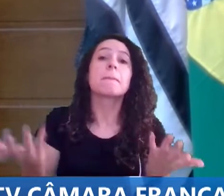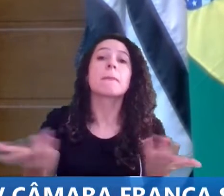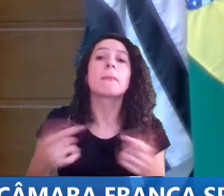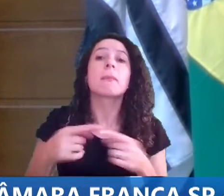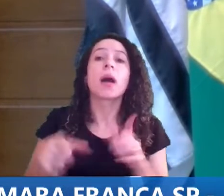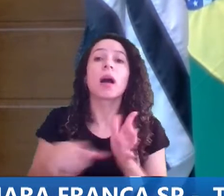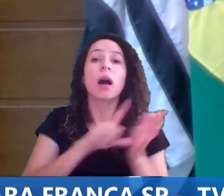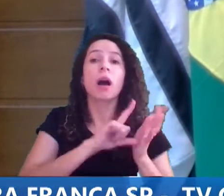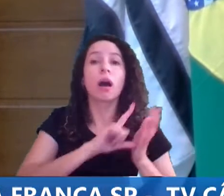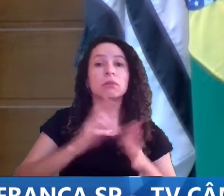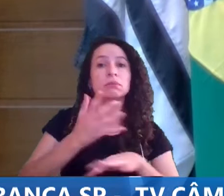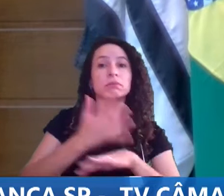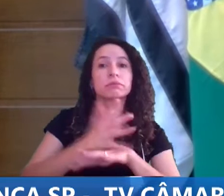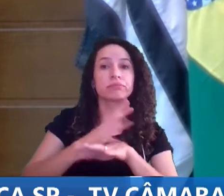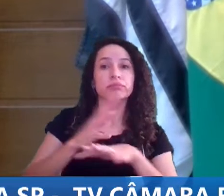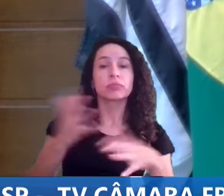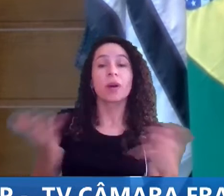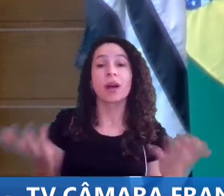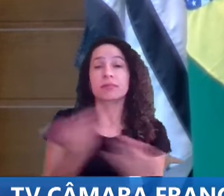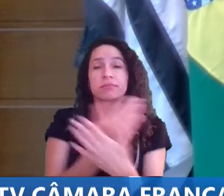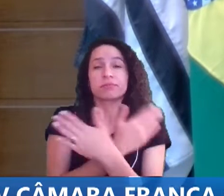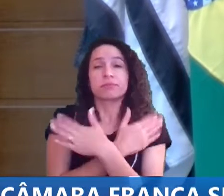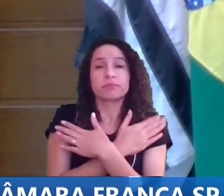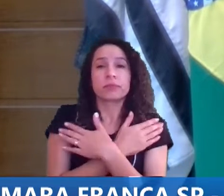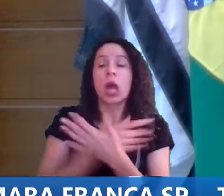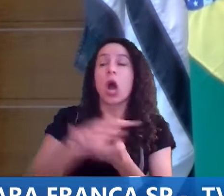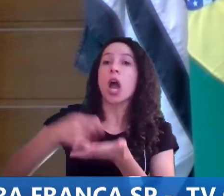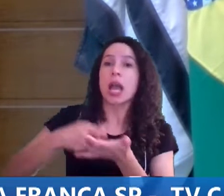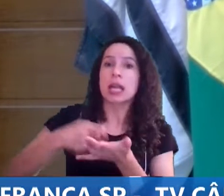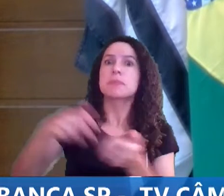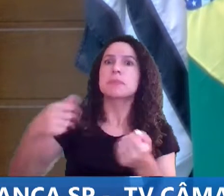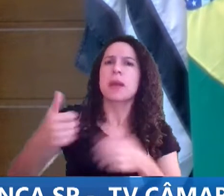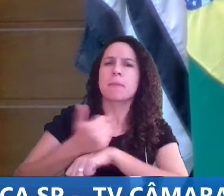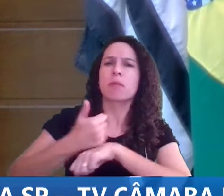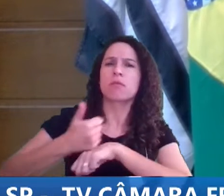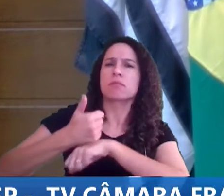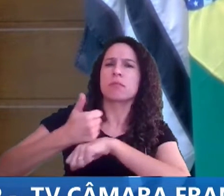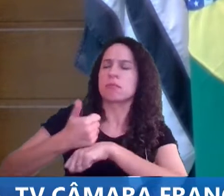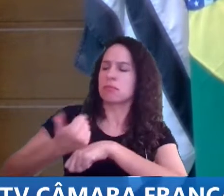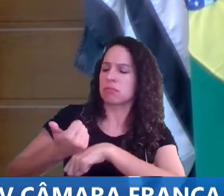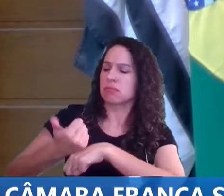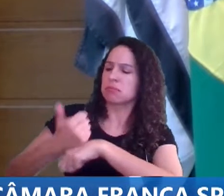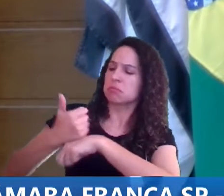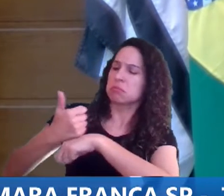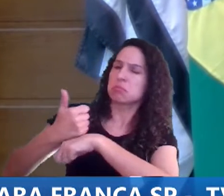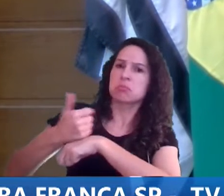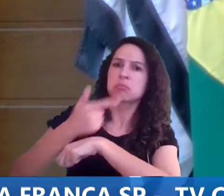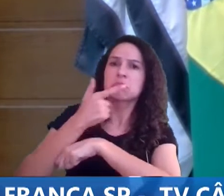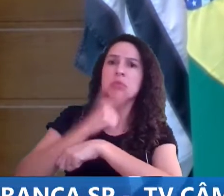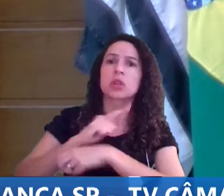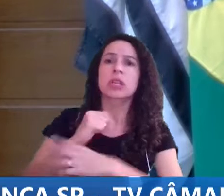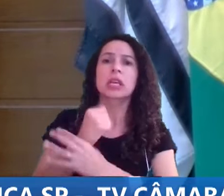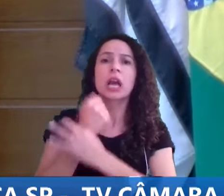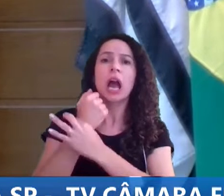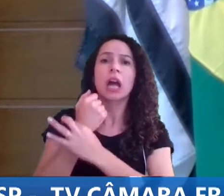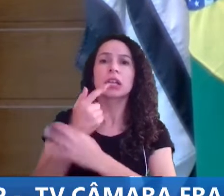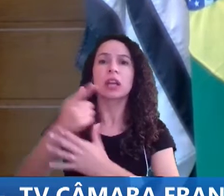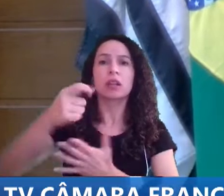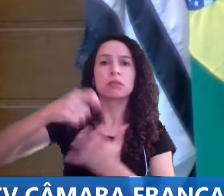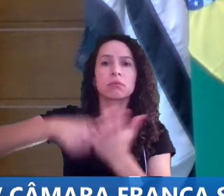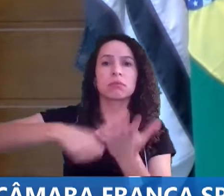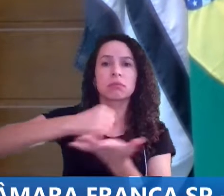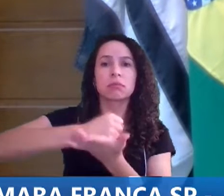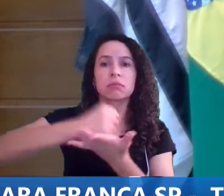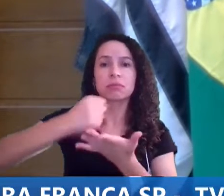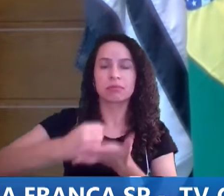de desemprego e a exigência de qualificação para o mercado de trabalho para garantir a contratação desses jovens. Então, o mercado de trabalho de